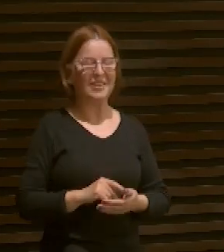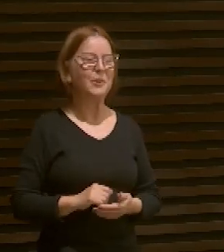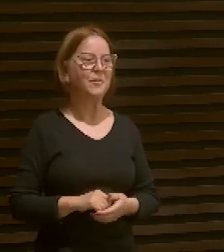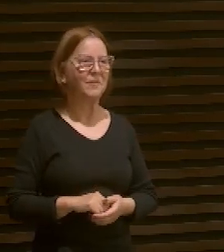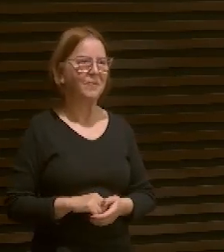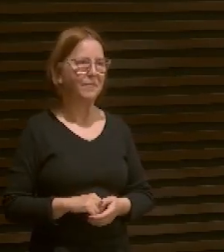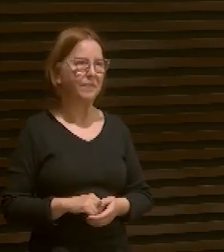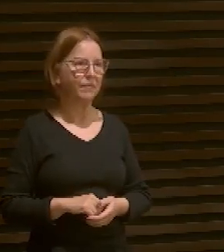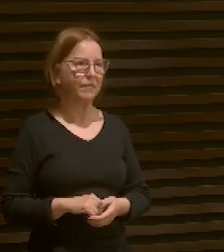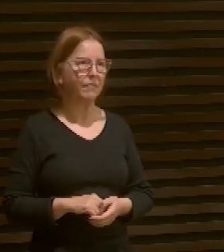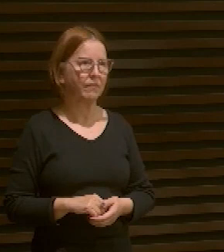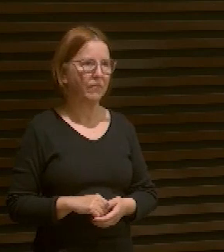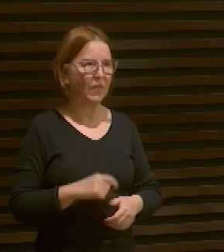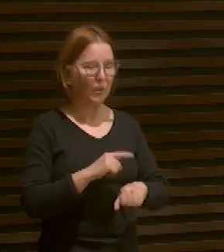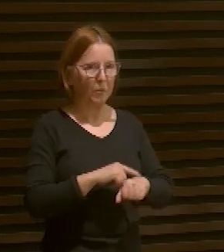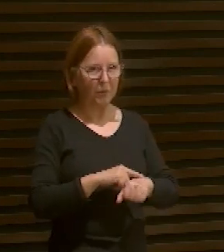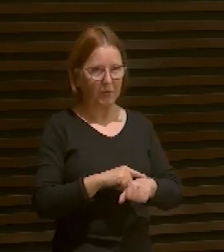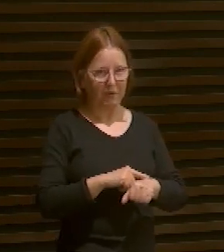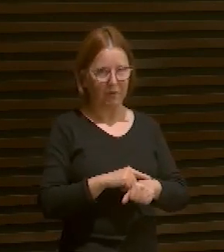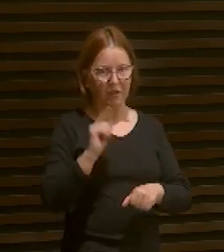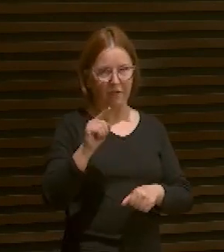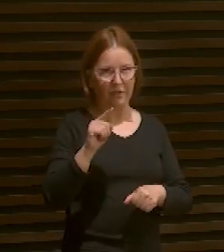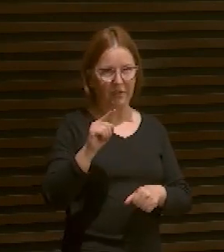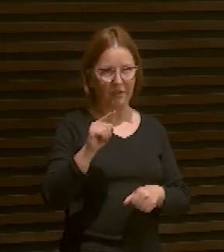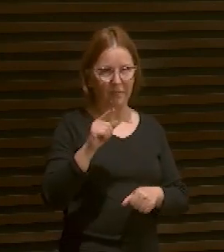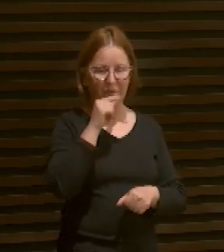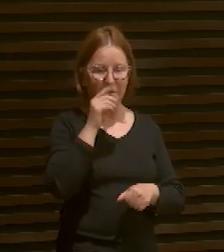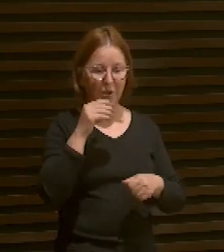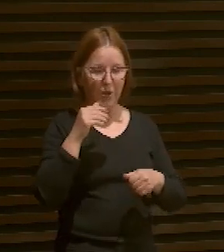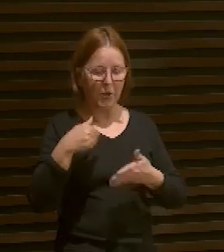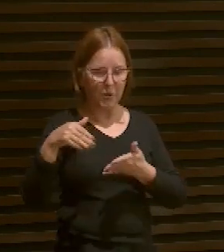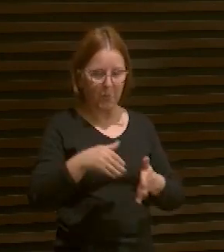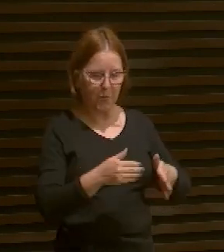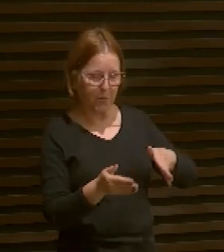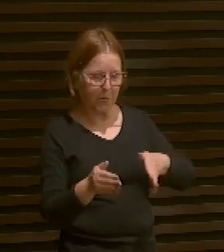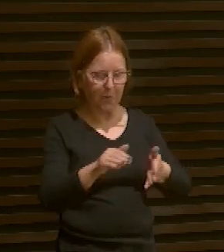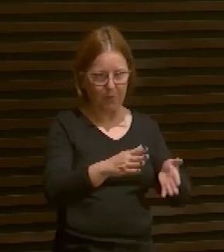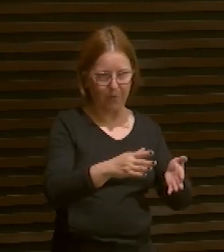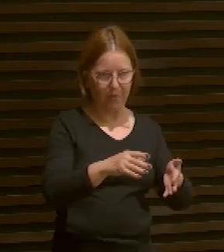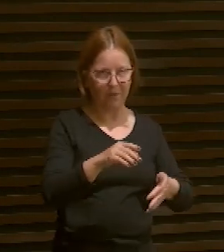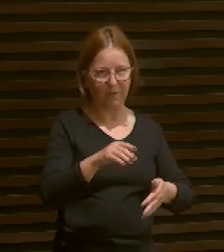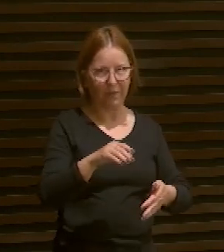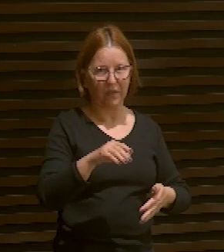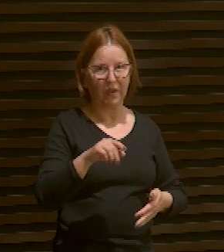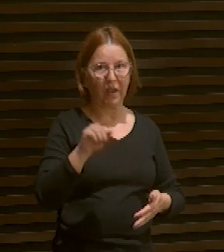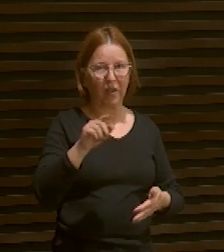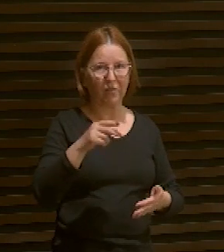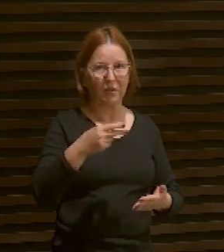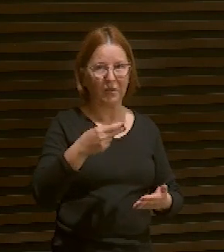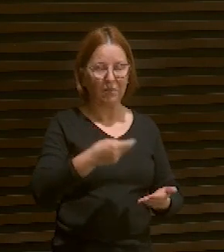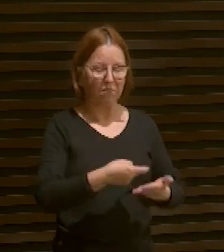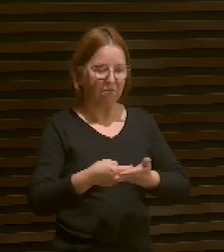Quando você boia num rio, numa corredeira, mas você vai